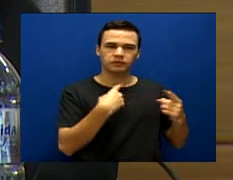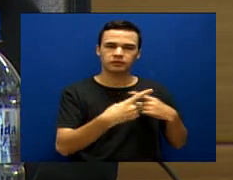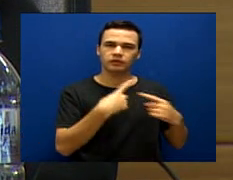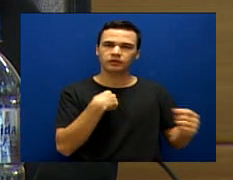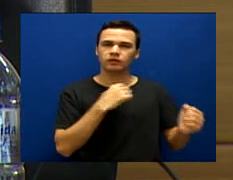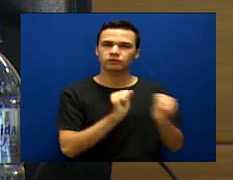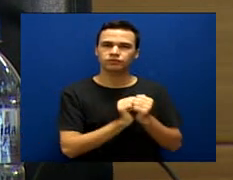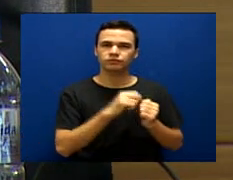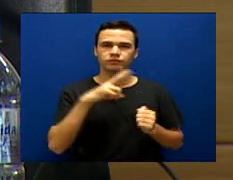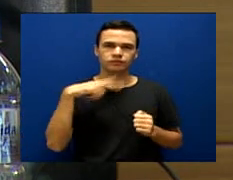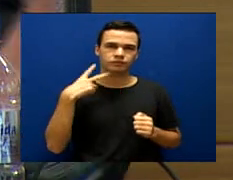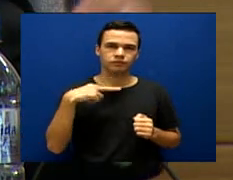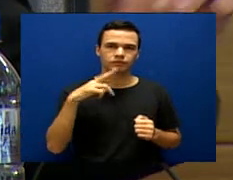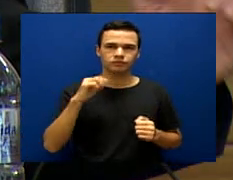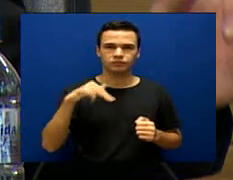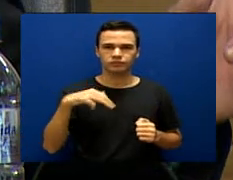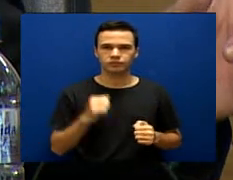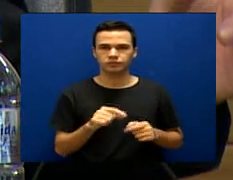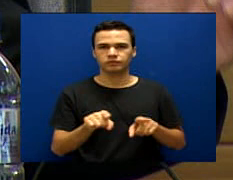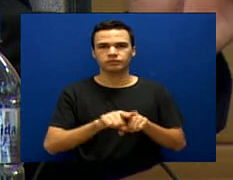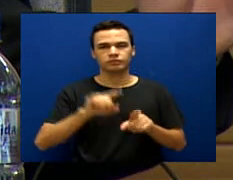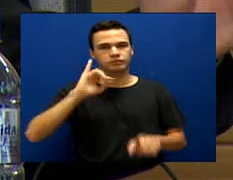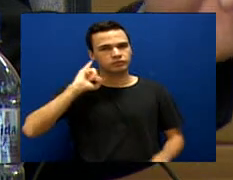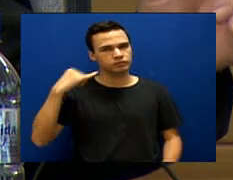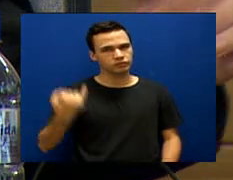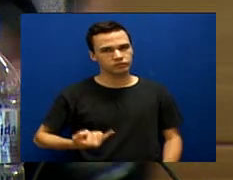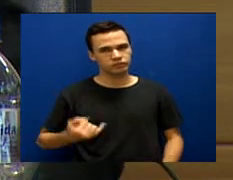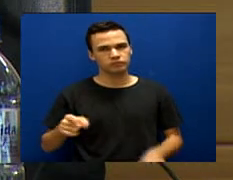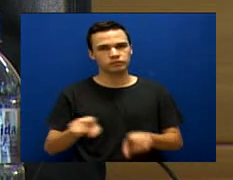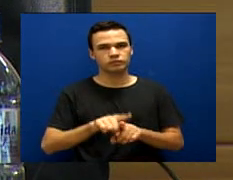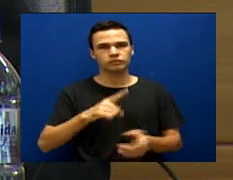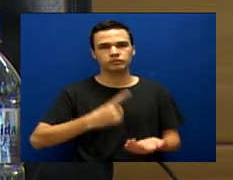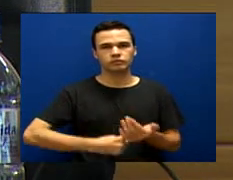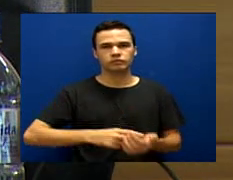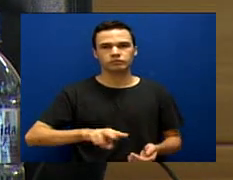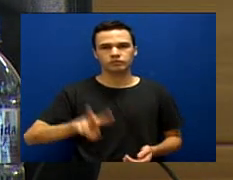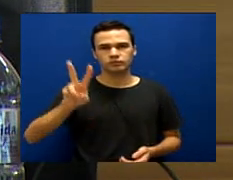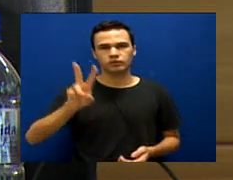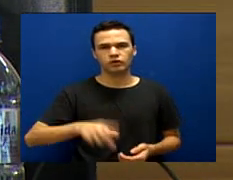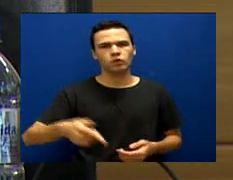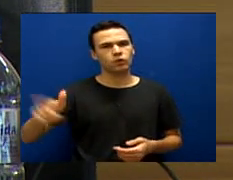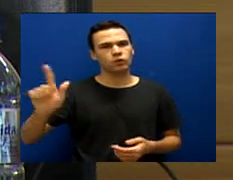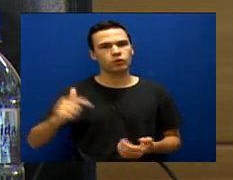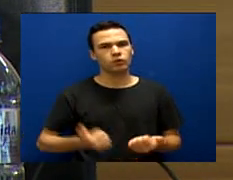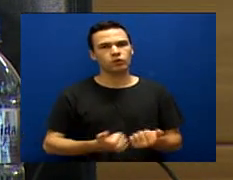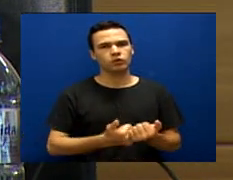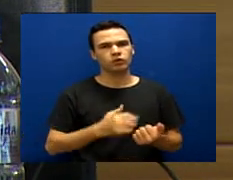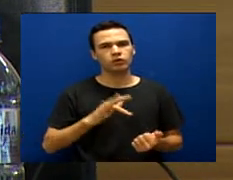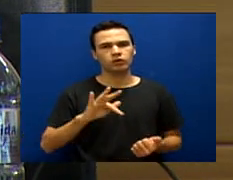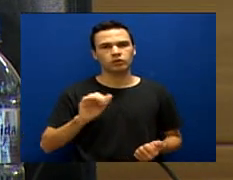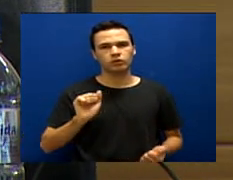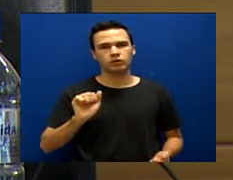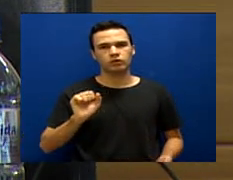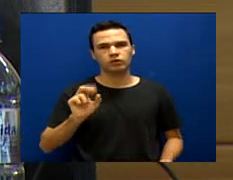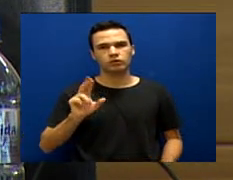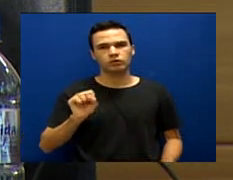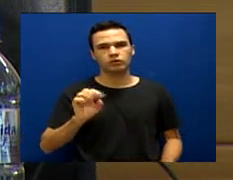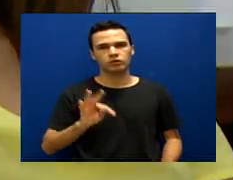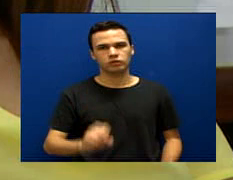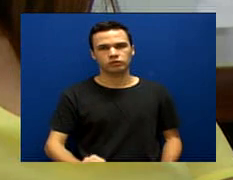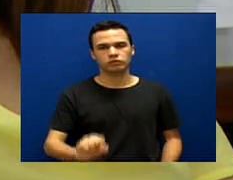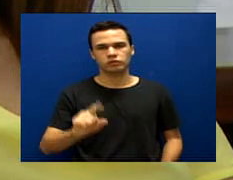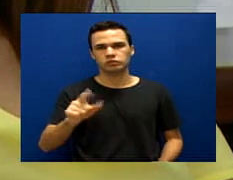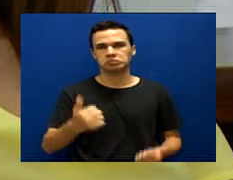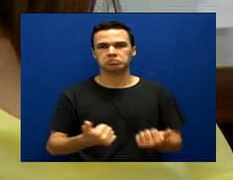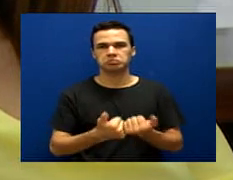junto com o vereador Renan, a vereadora Yara, o Vitão. Alguém estava representando, eu acho que o Fausto Pérez, não sei se estava o Marcelo,